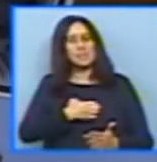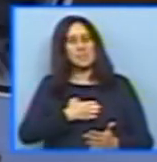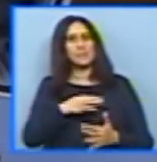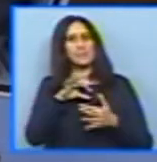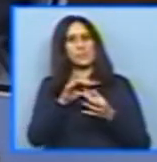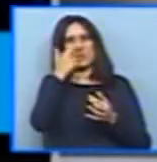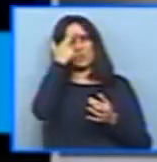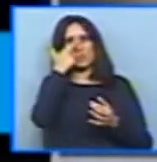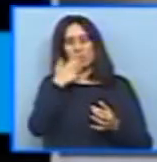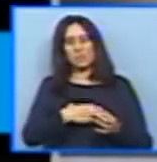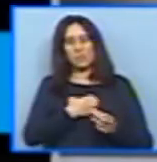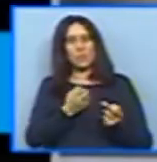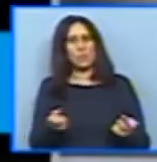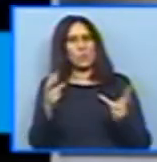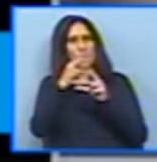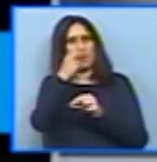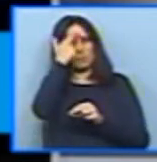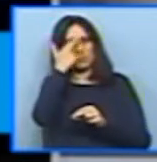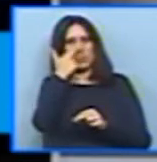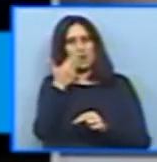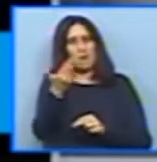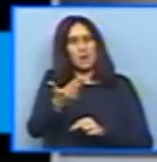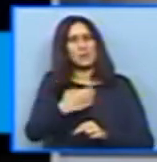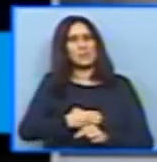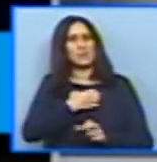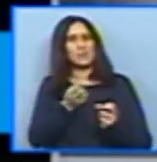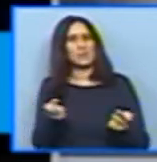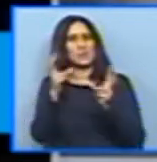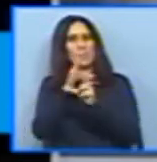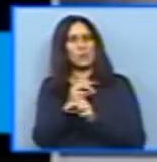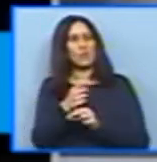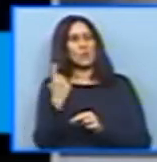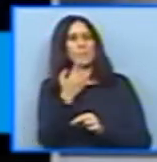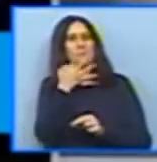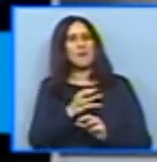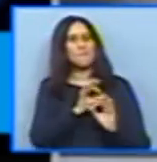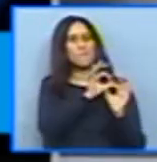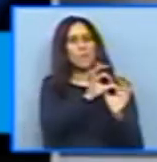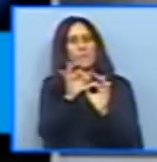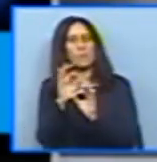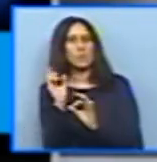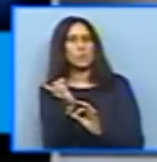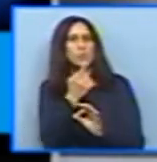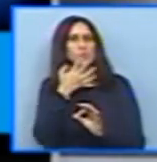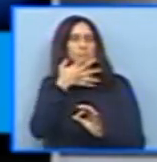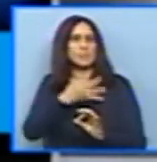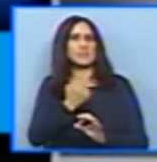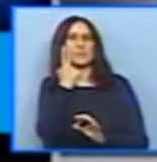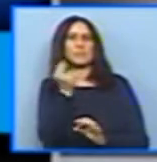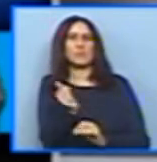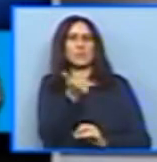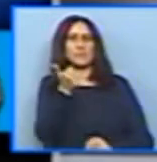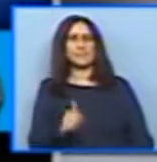história, que dá um novo sentido à história, um novo sentido à existência, onde cuidamos uns dos outros para que todos possam viver melhor.